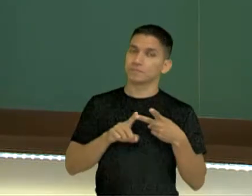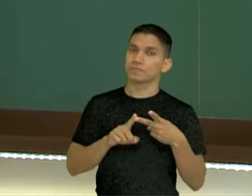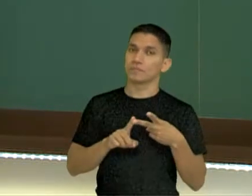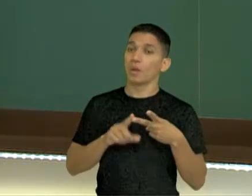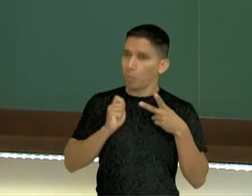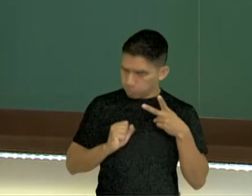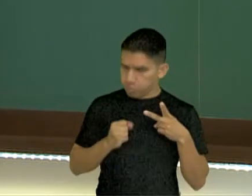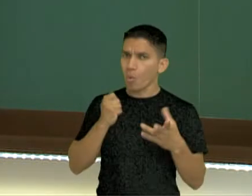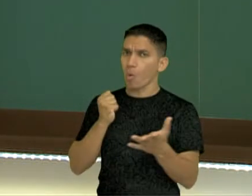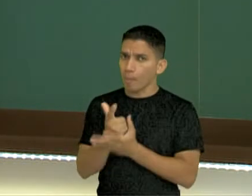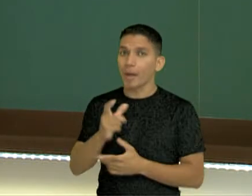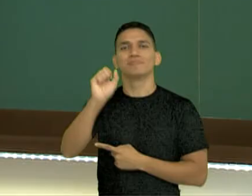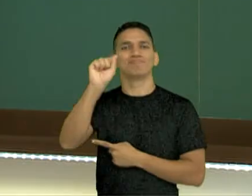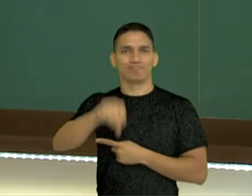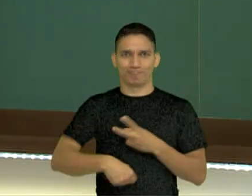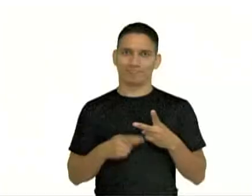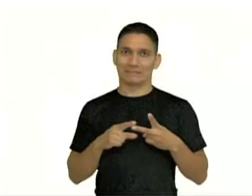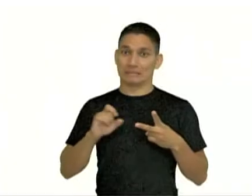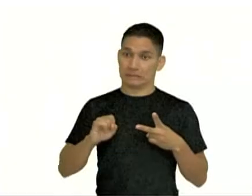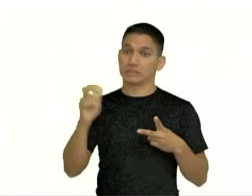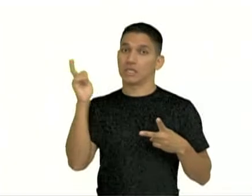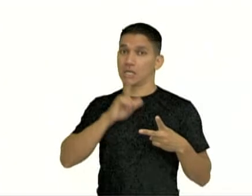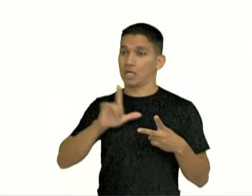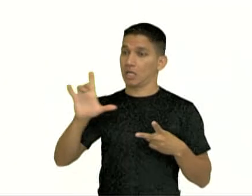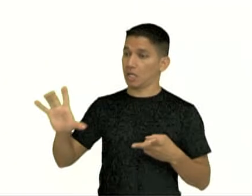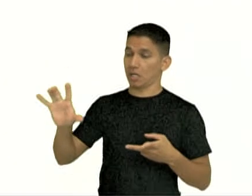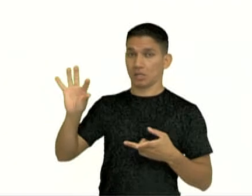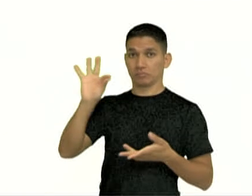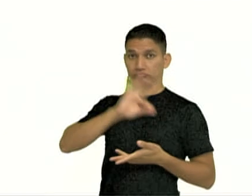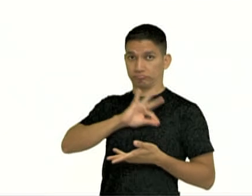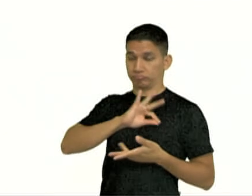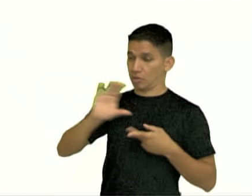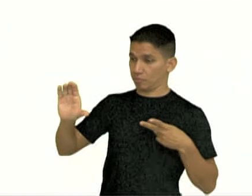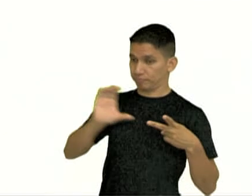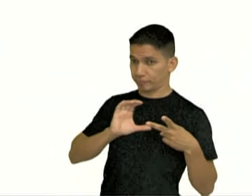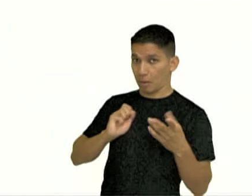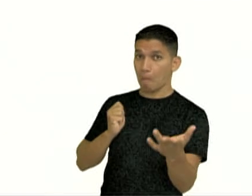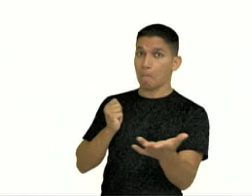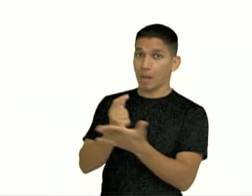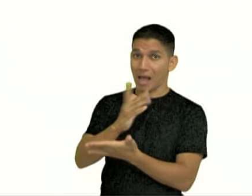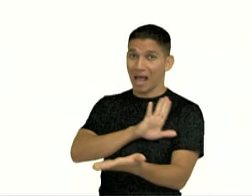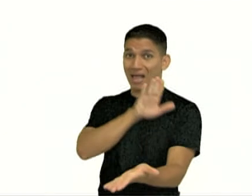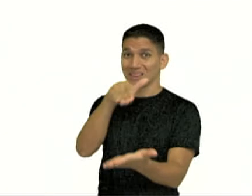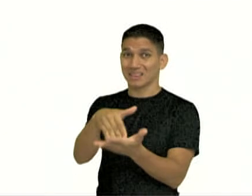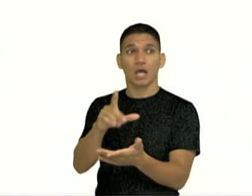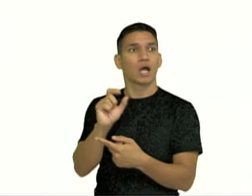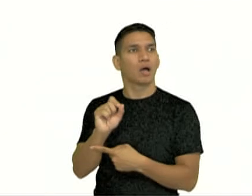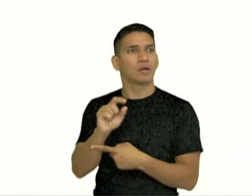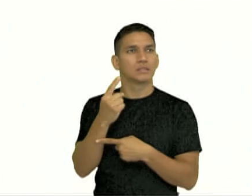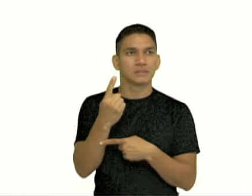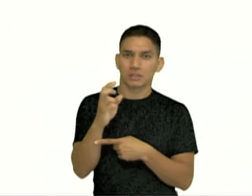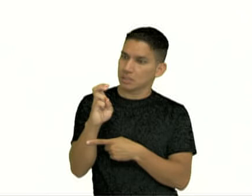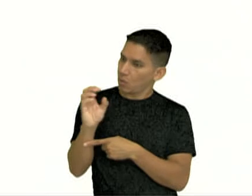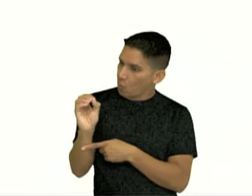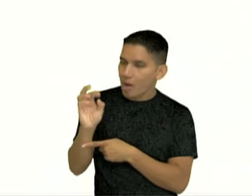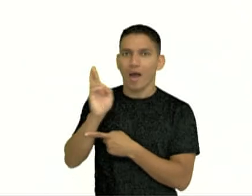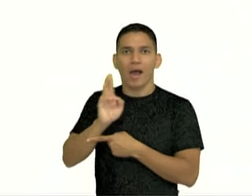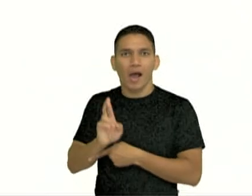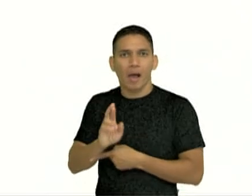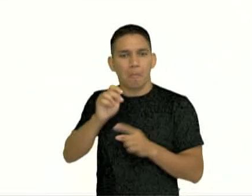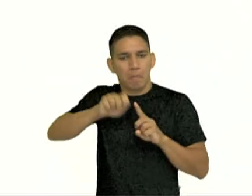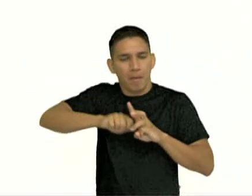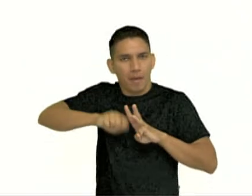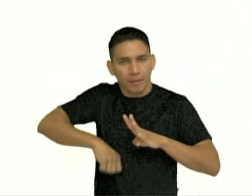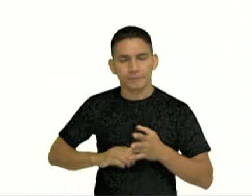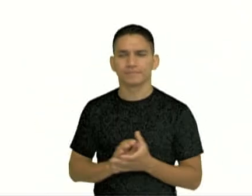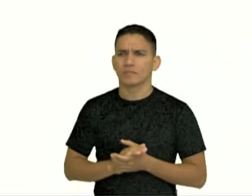bicicleta? Sim, se ele tiver acesso imediato e pagar até R$ 150 por mês. Como Gustavo pode